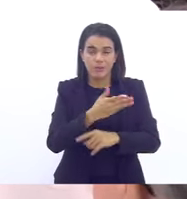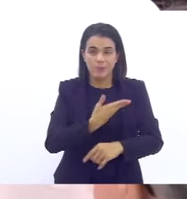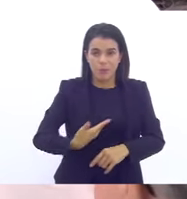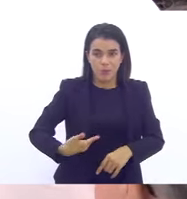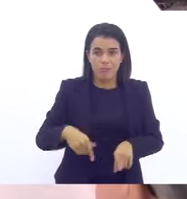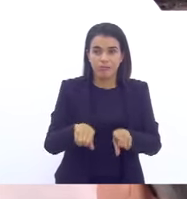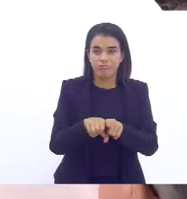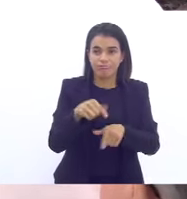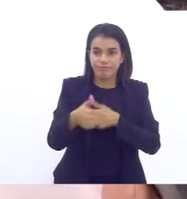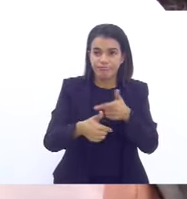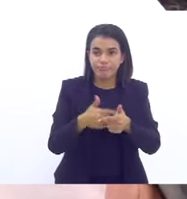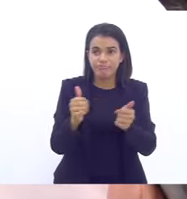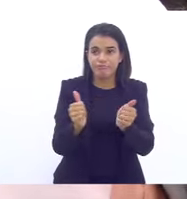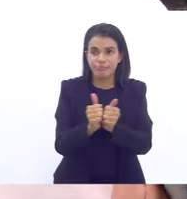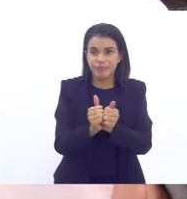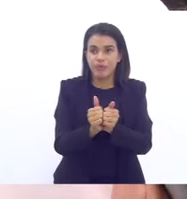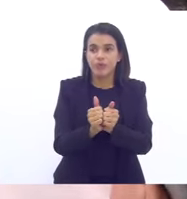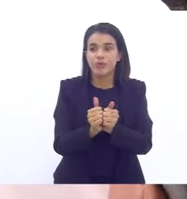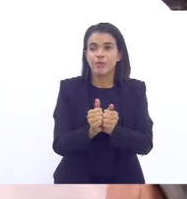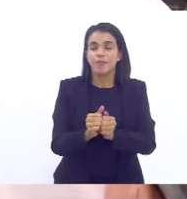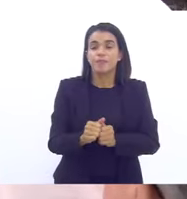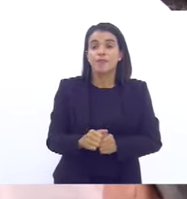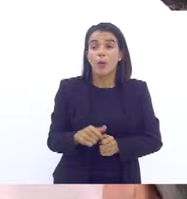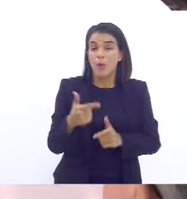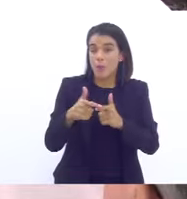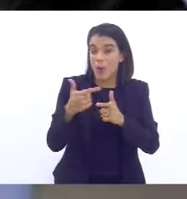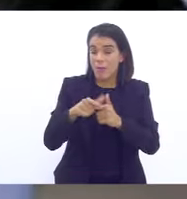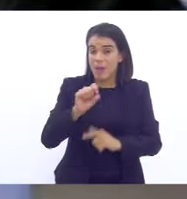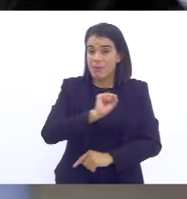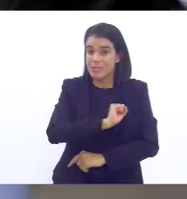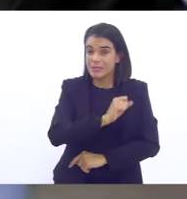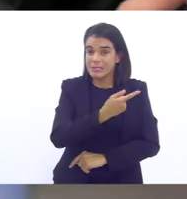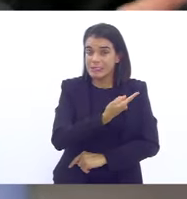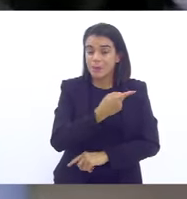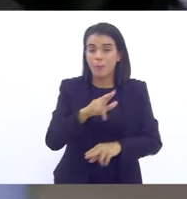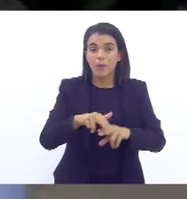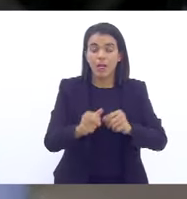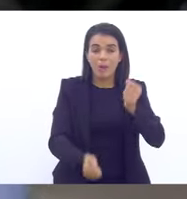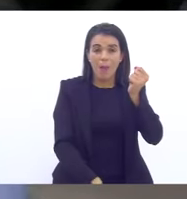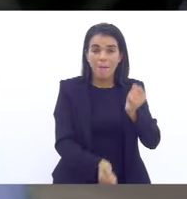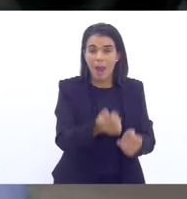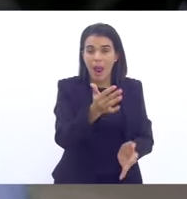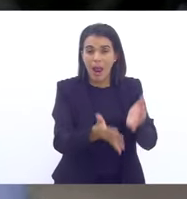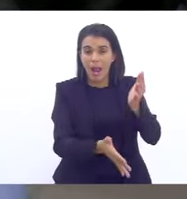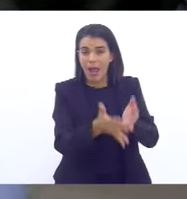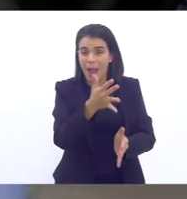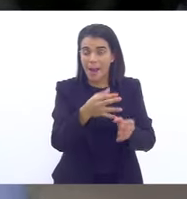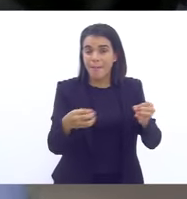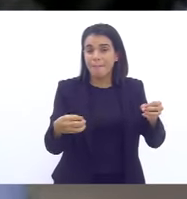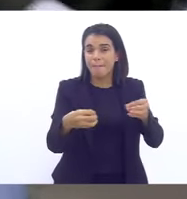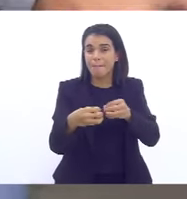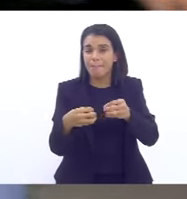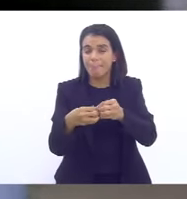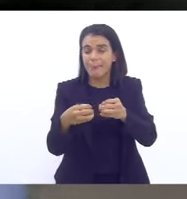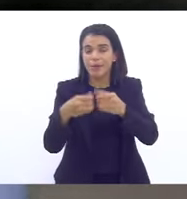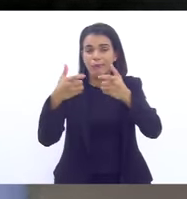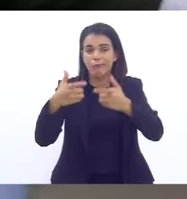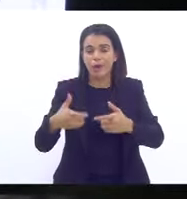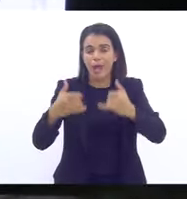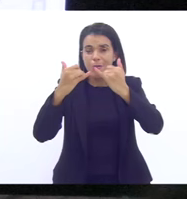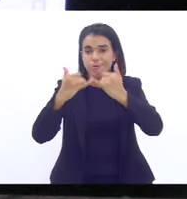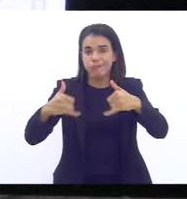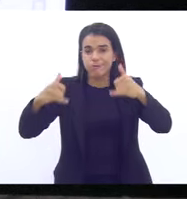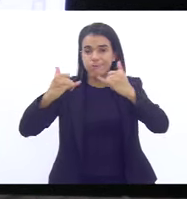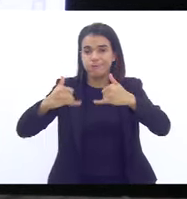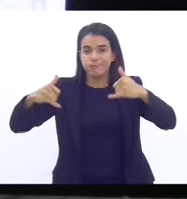para restabelecer, com o coronel Paulo Henrique. Problema em São Gonçalo, por conta de incêndio próximo a uma subestação importante. E os problemas que